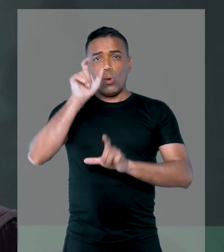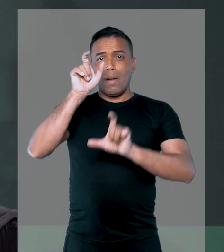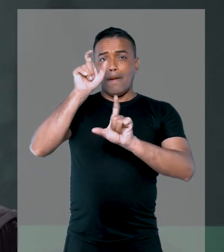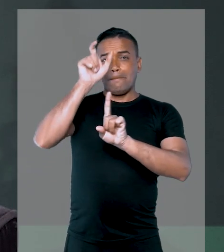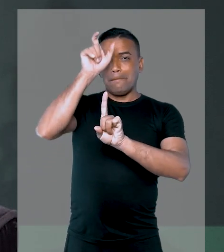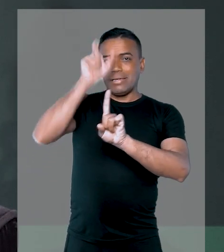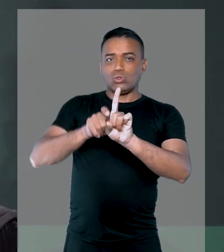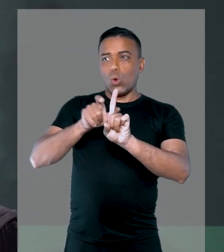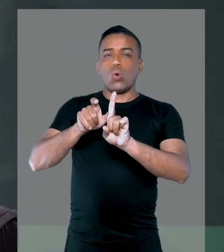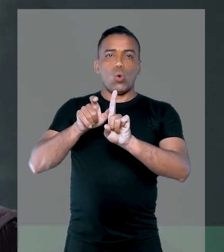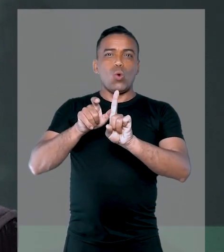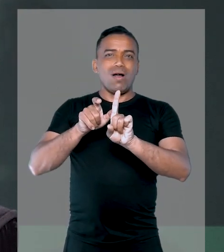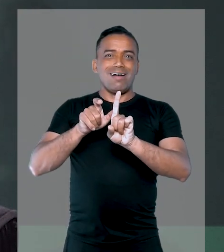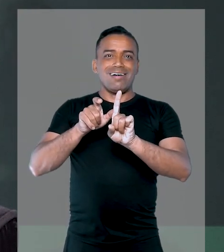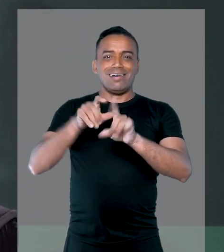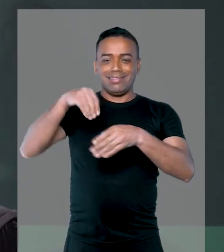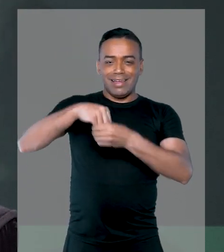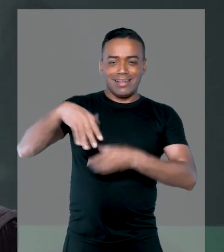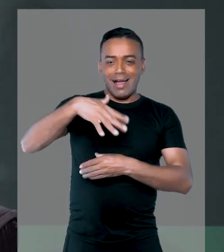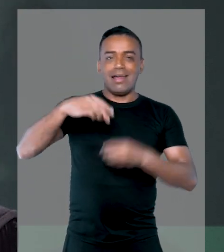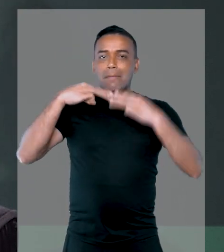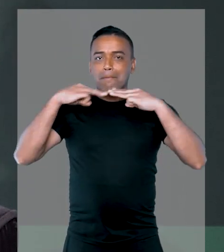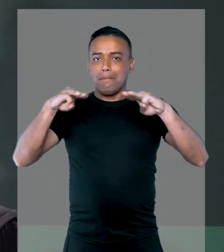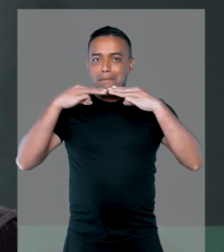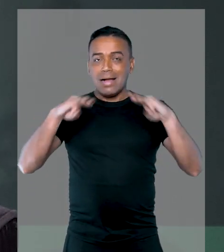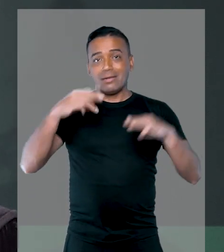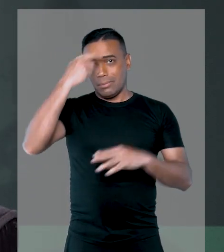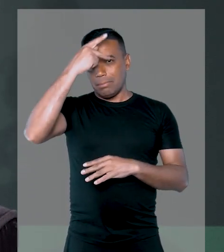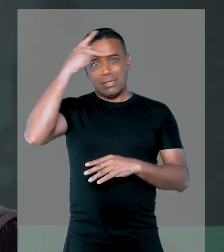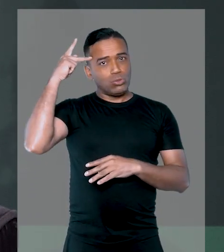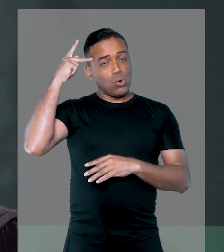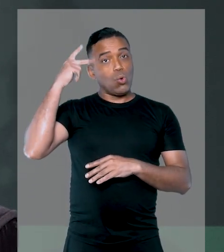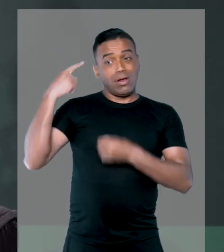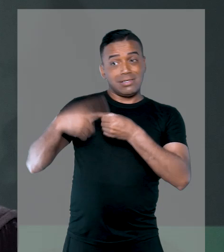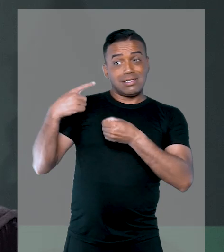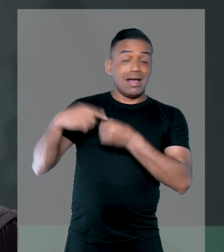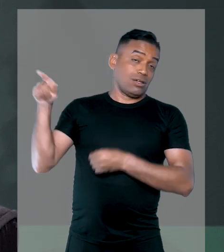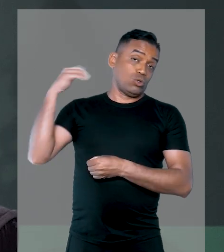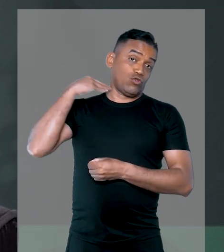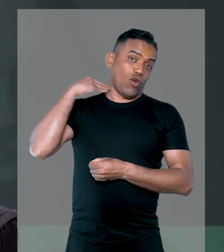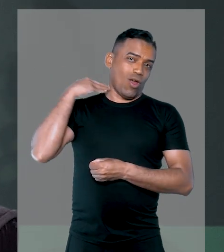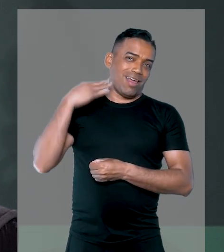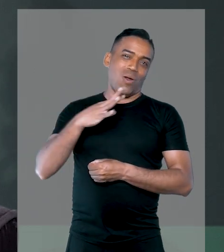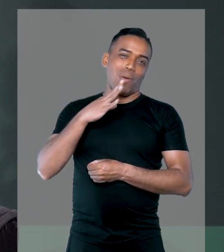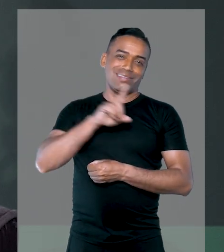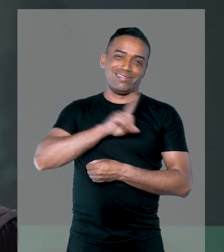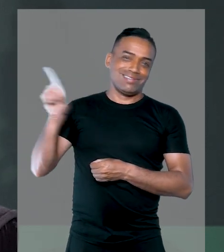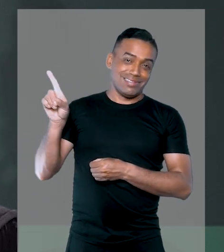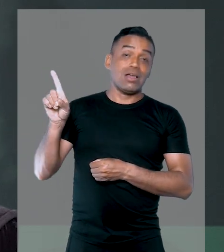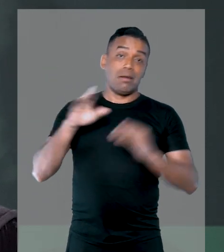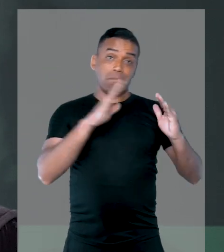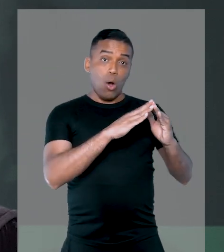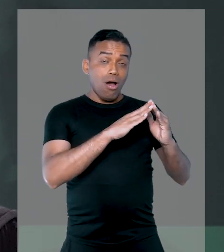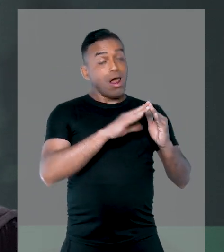da persona, né, do marketing, eu pensaria em uma pessoa que morou em Juiz de Fora, ou que mora. Porque